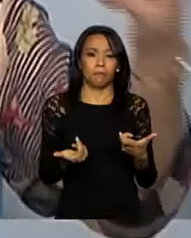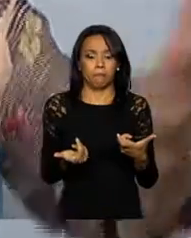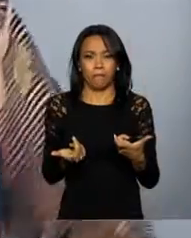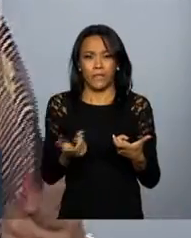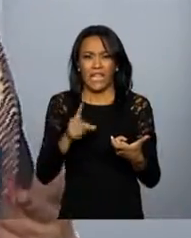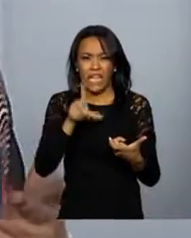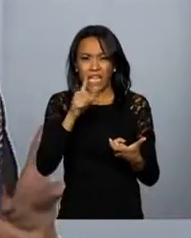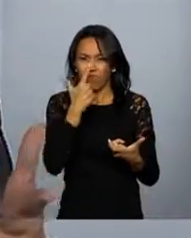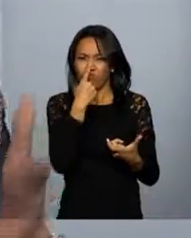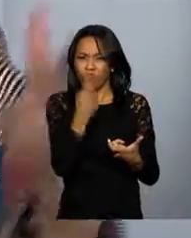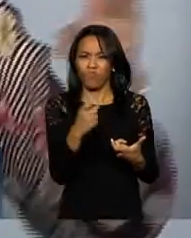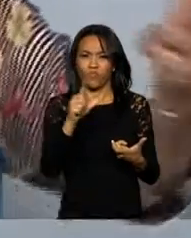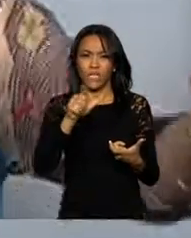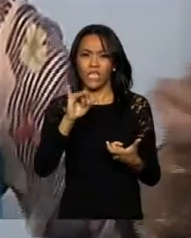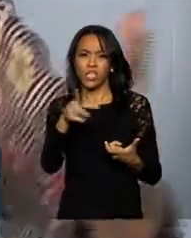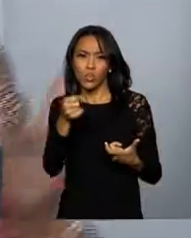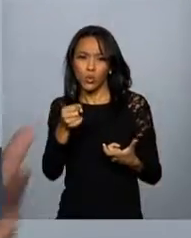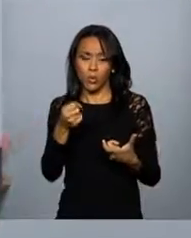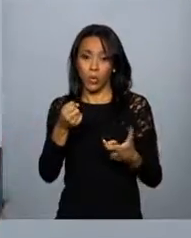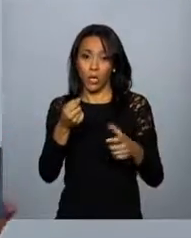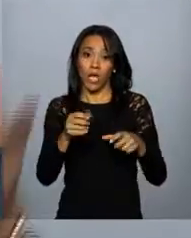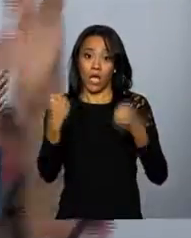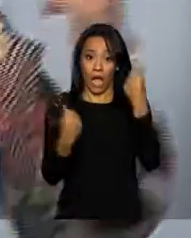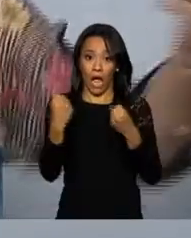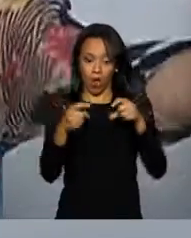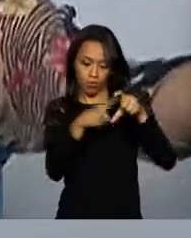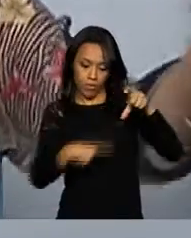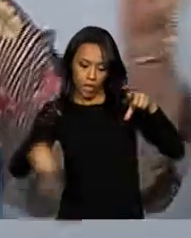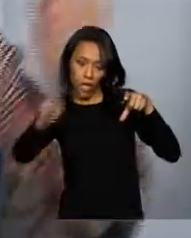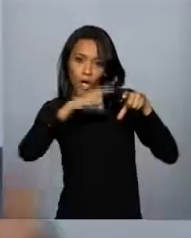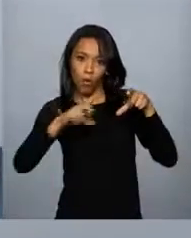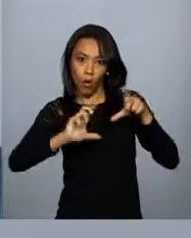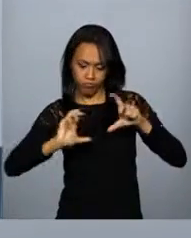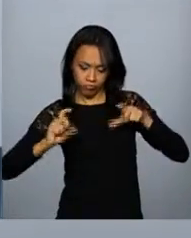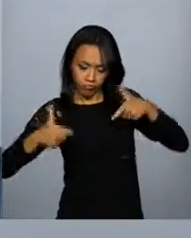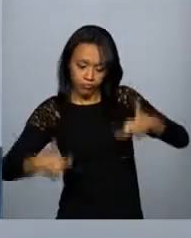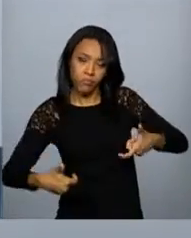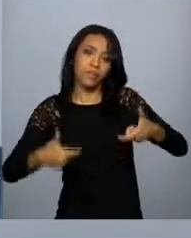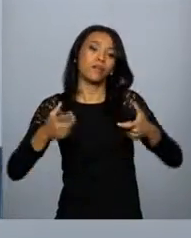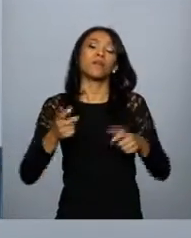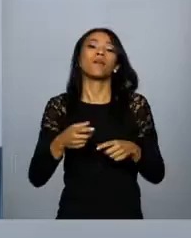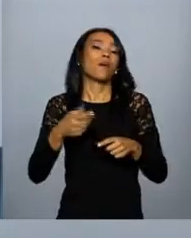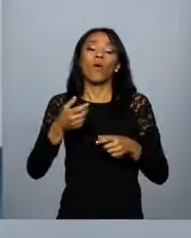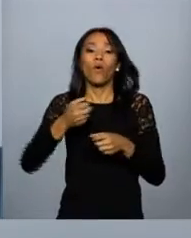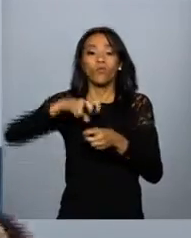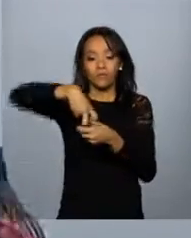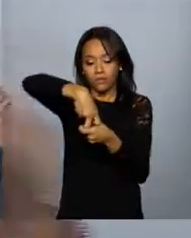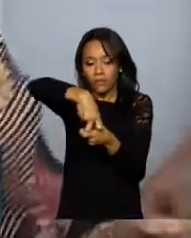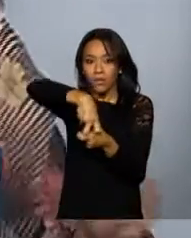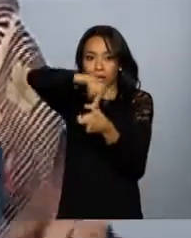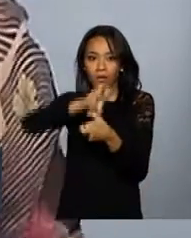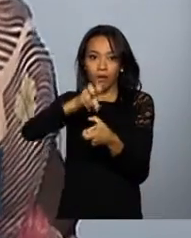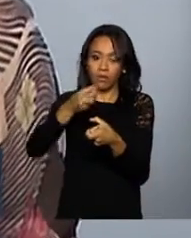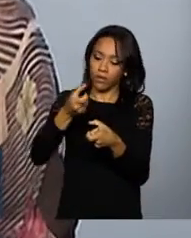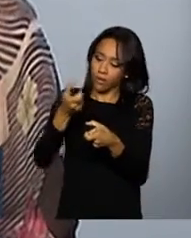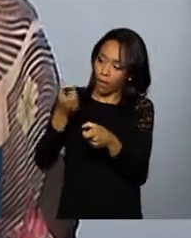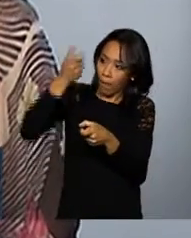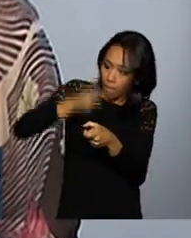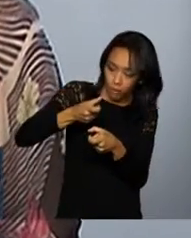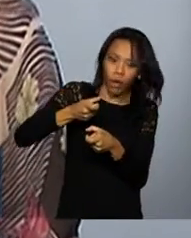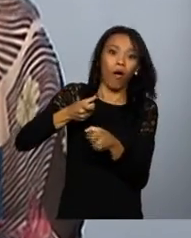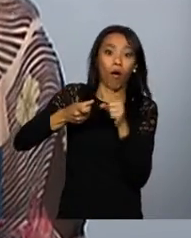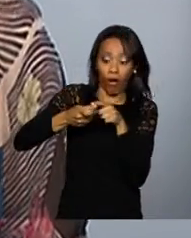de lixo, um pneu velho, uma tampa de refrigerante, qualquer lugar que